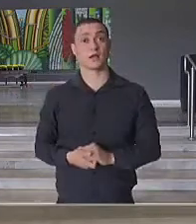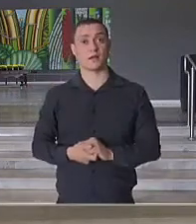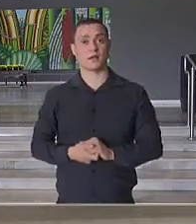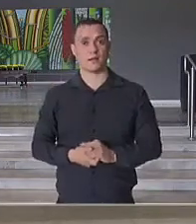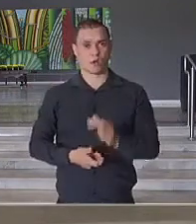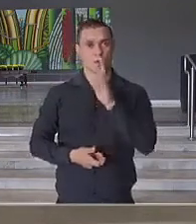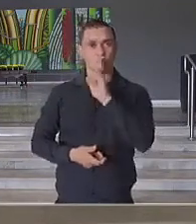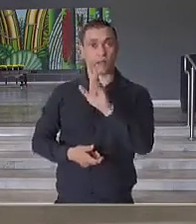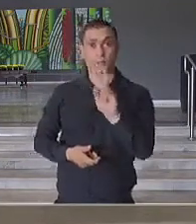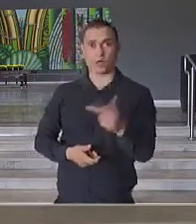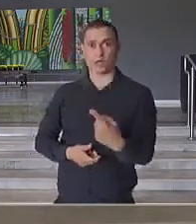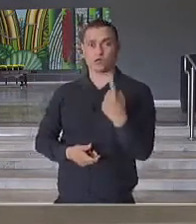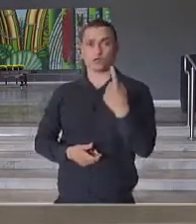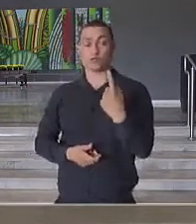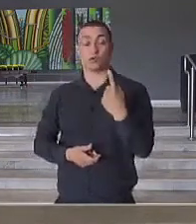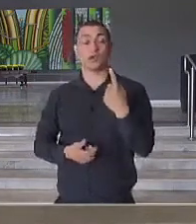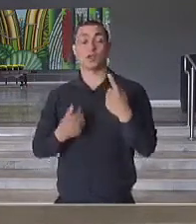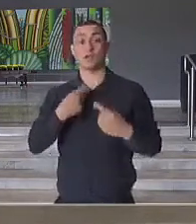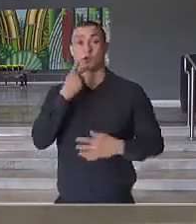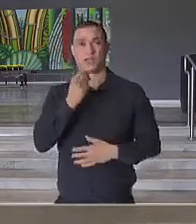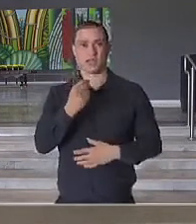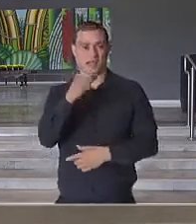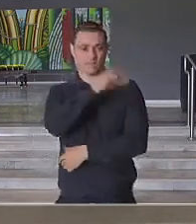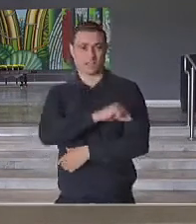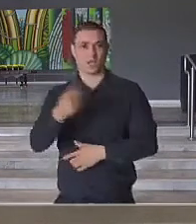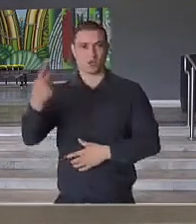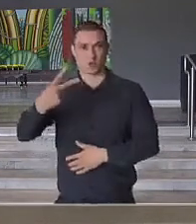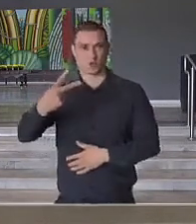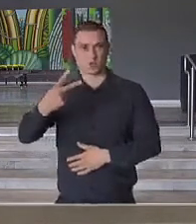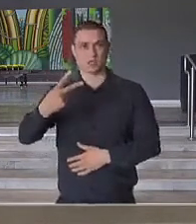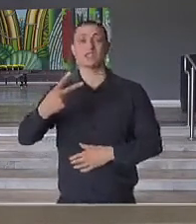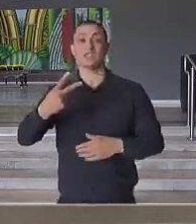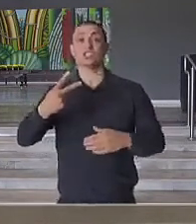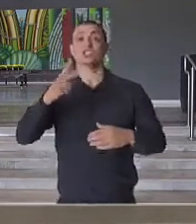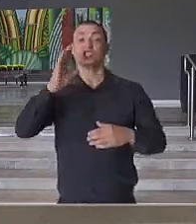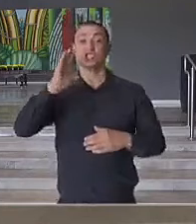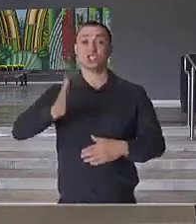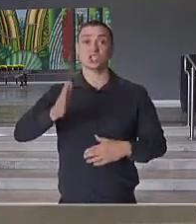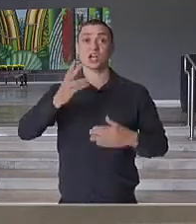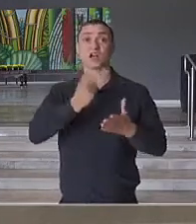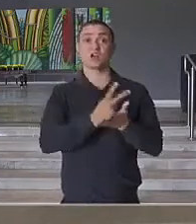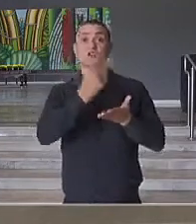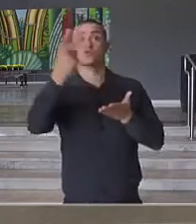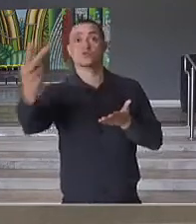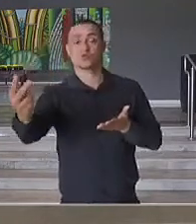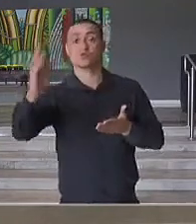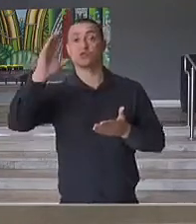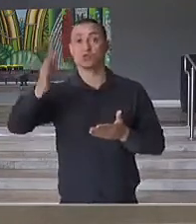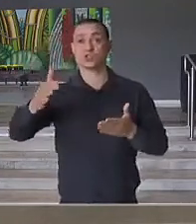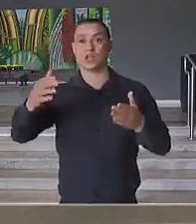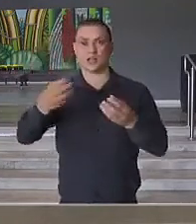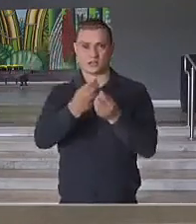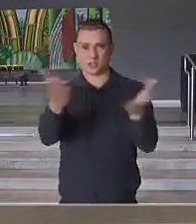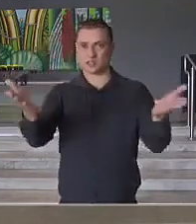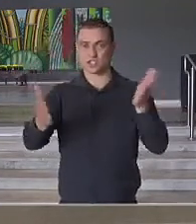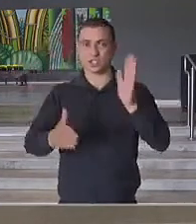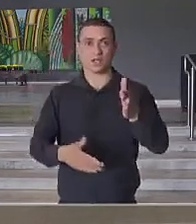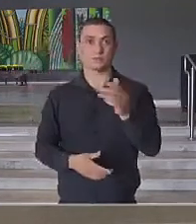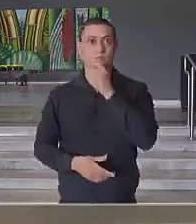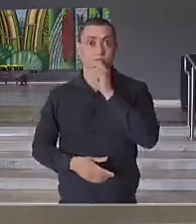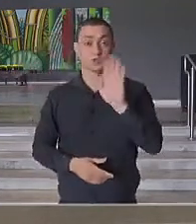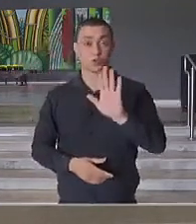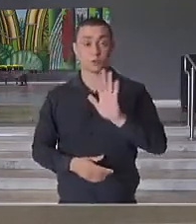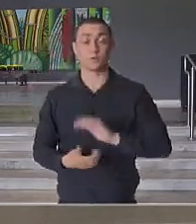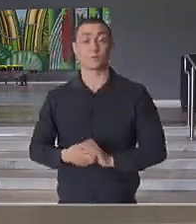resposta incorreta quando eu disse que as 2 doses para os municípios estariam indo e que já teriam sido distribuídas.